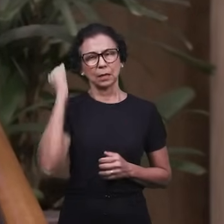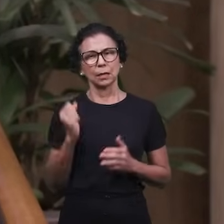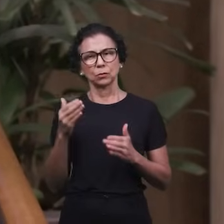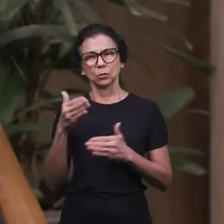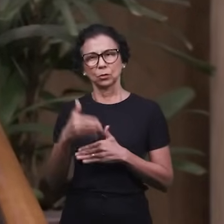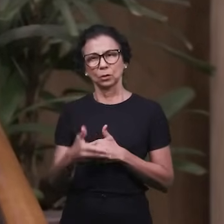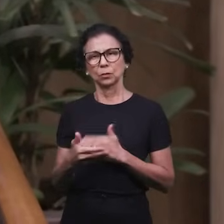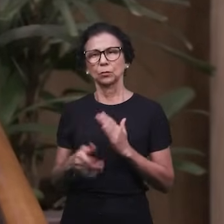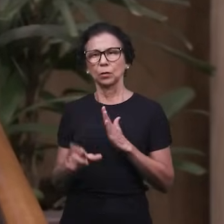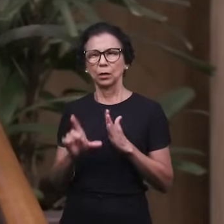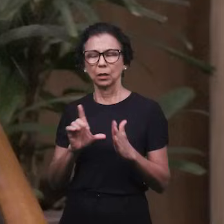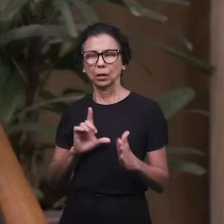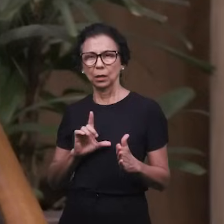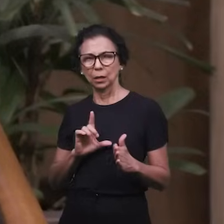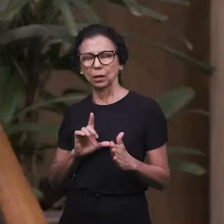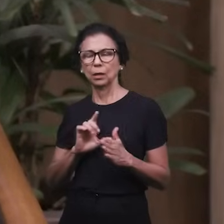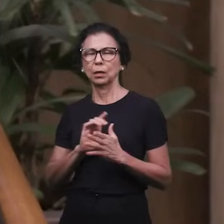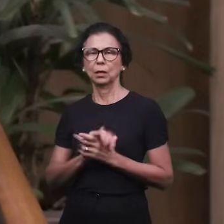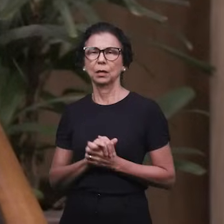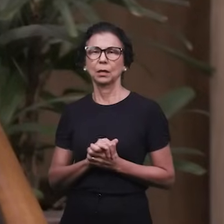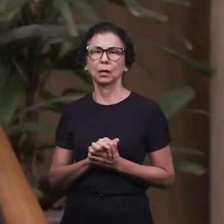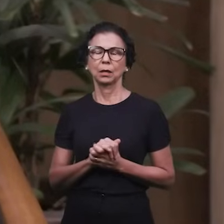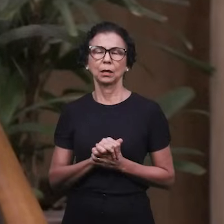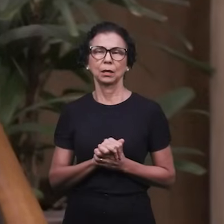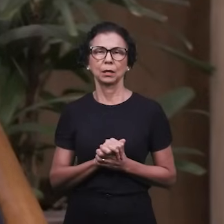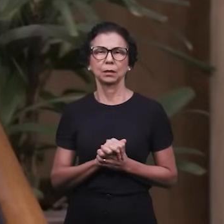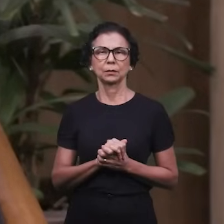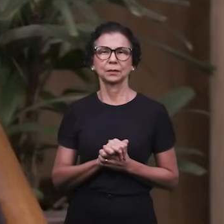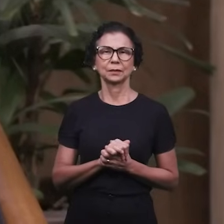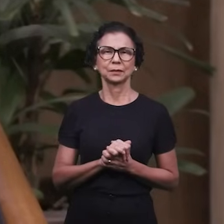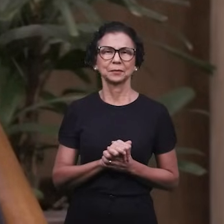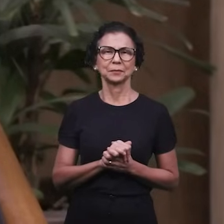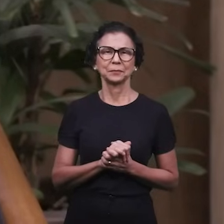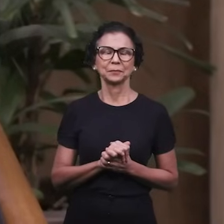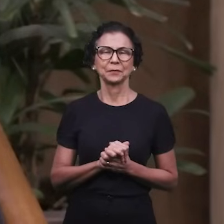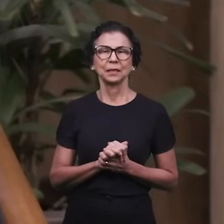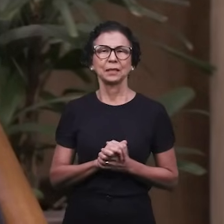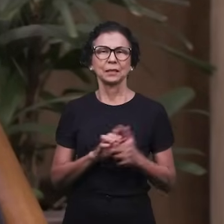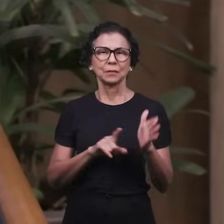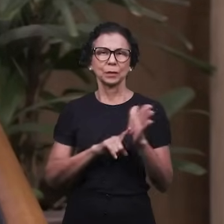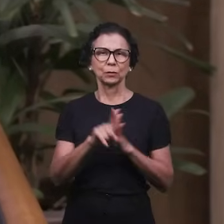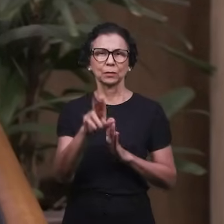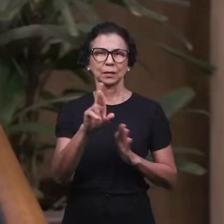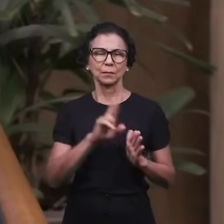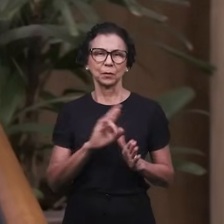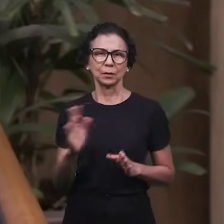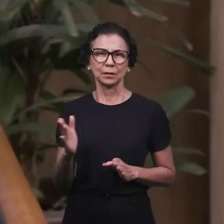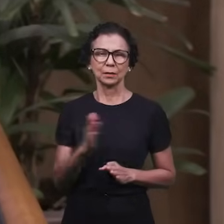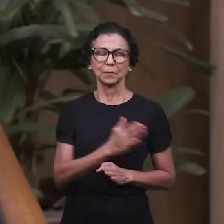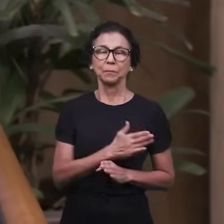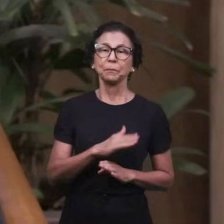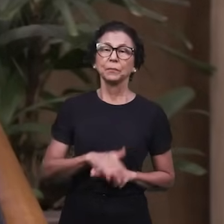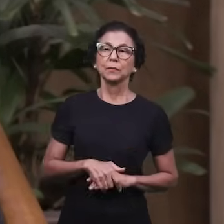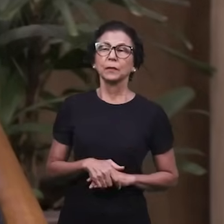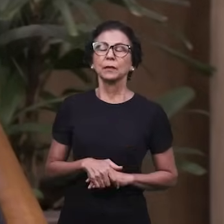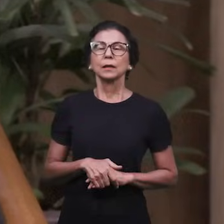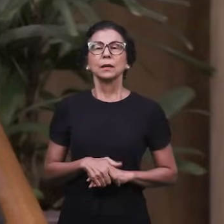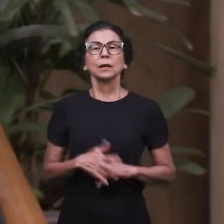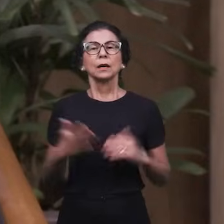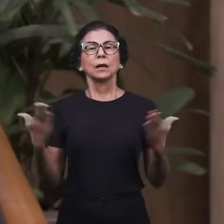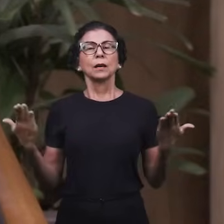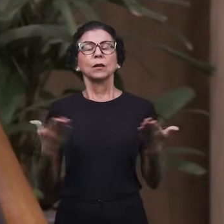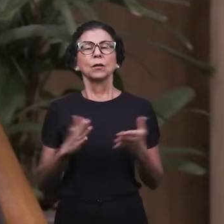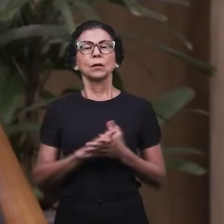viu, acompanhou. E agora nós vamos trazer as participações dos irmãos na forma de